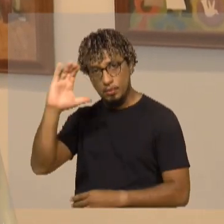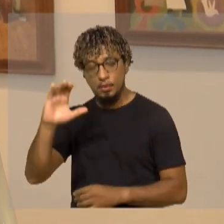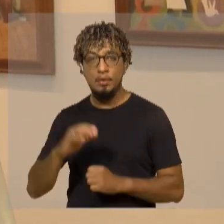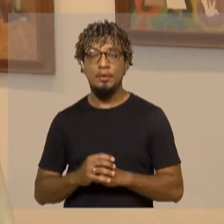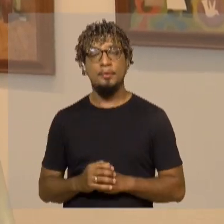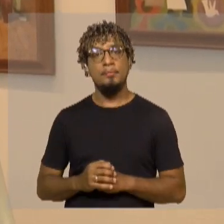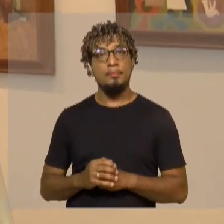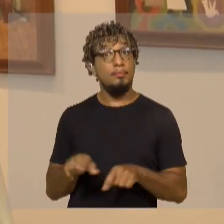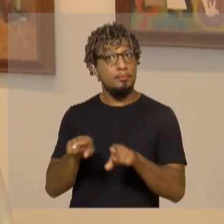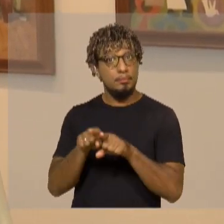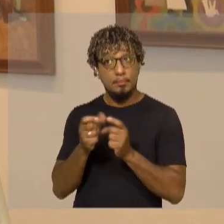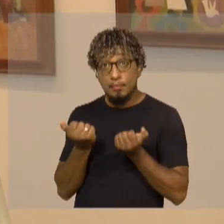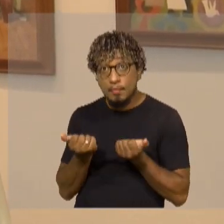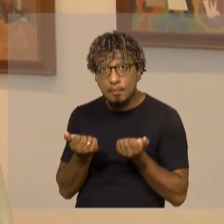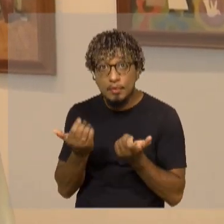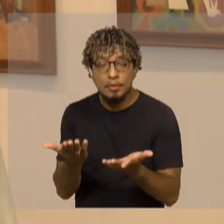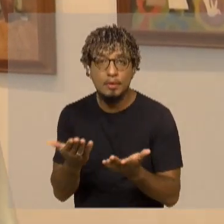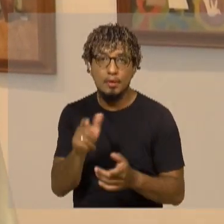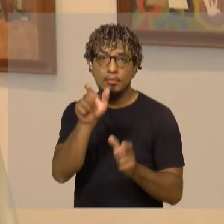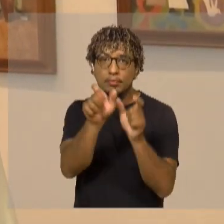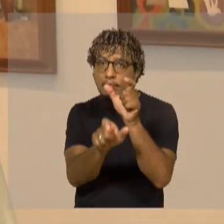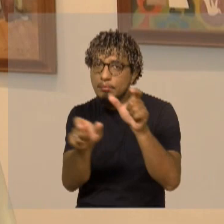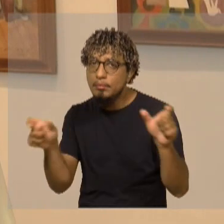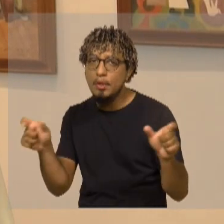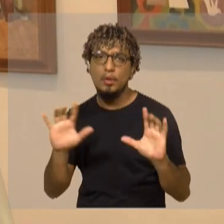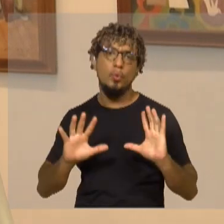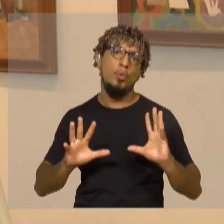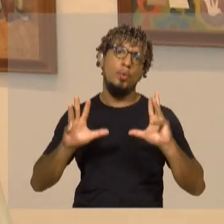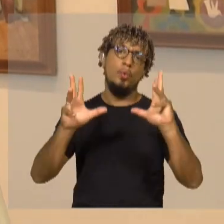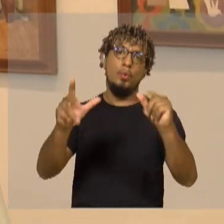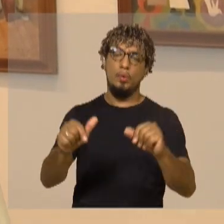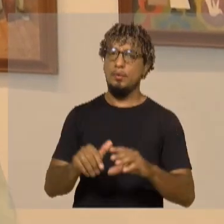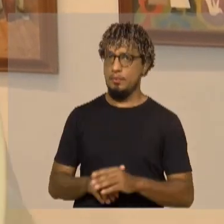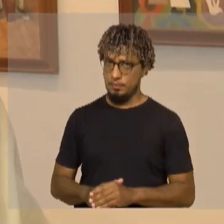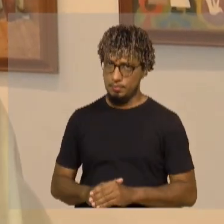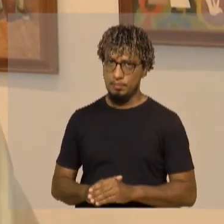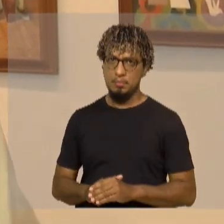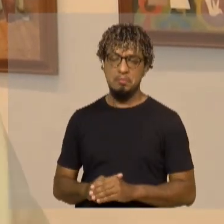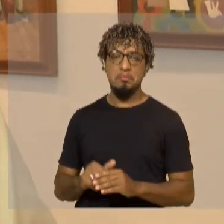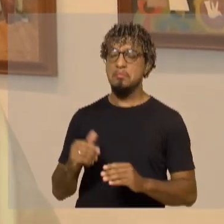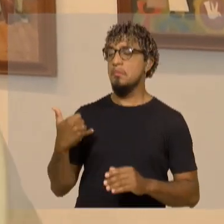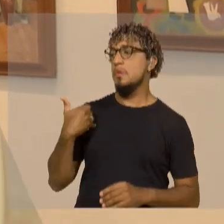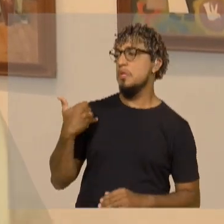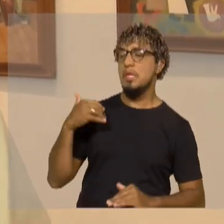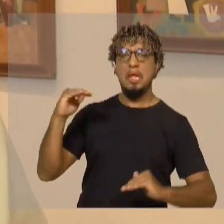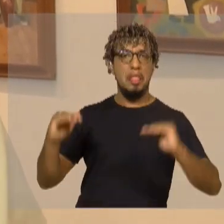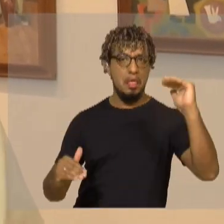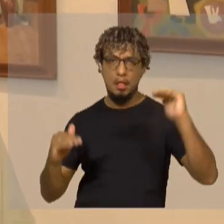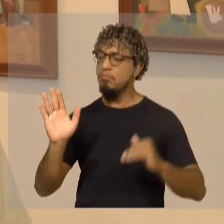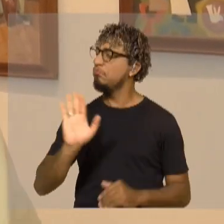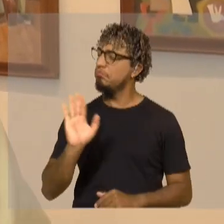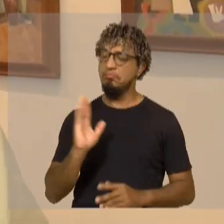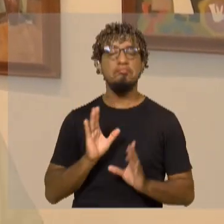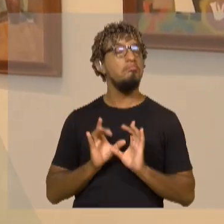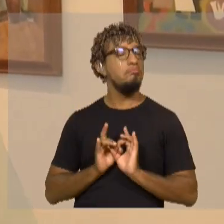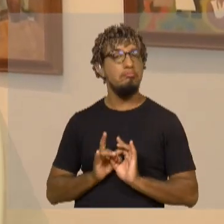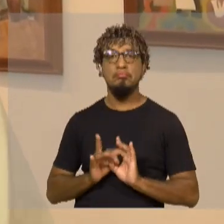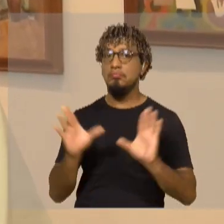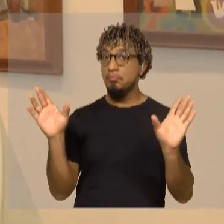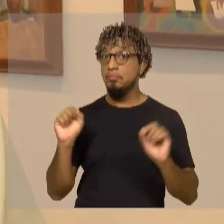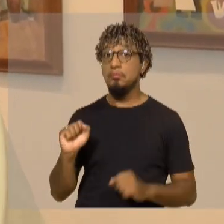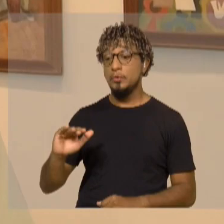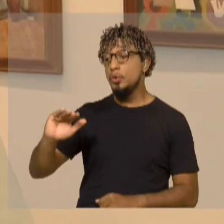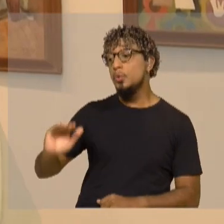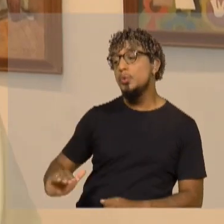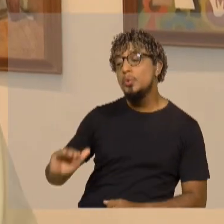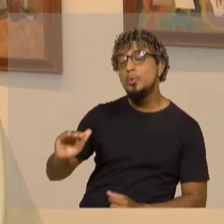e buscando atender a todos os públicos, sem diferença de idades. A gente querendo atender dos